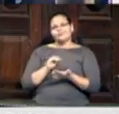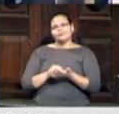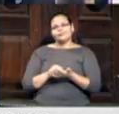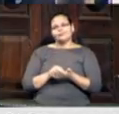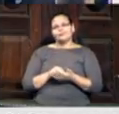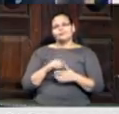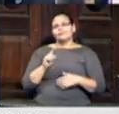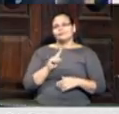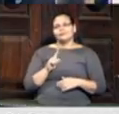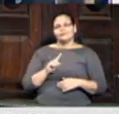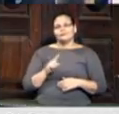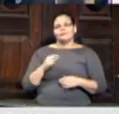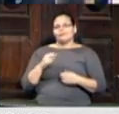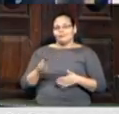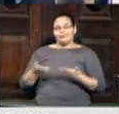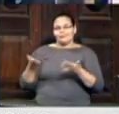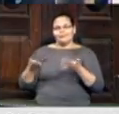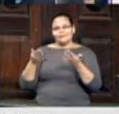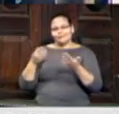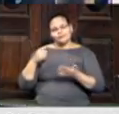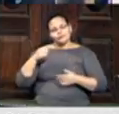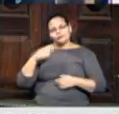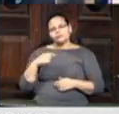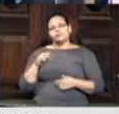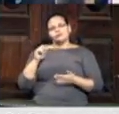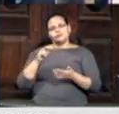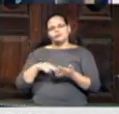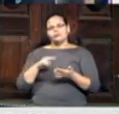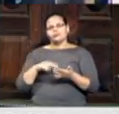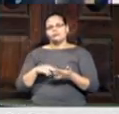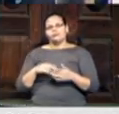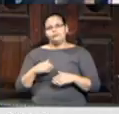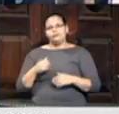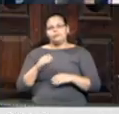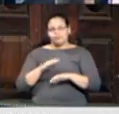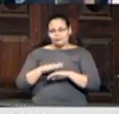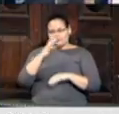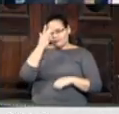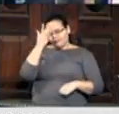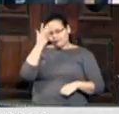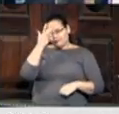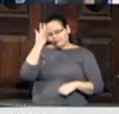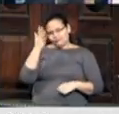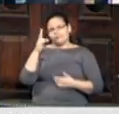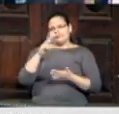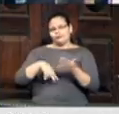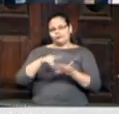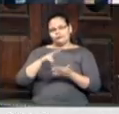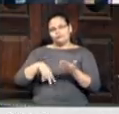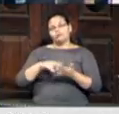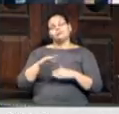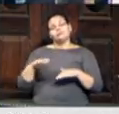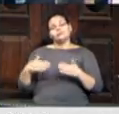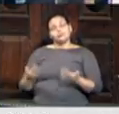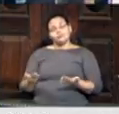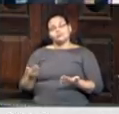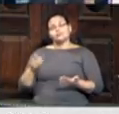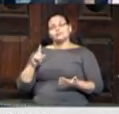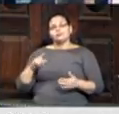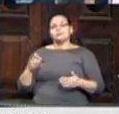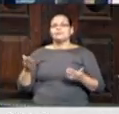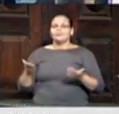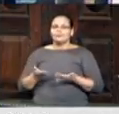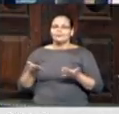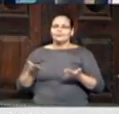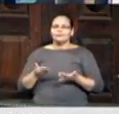Não lhe é facultado o acesso mais fácil à leitura. Então, nesta noite